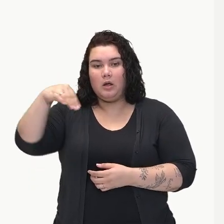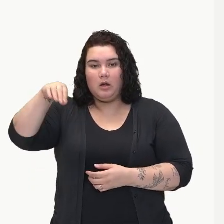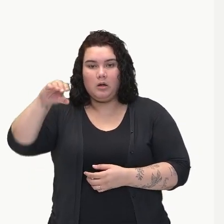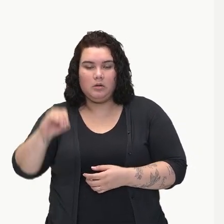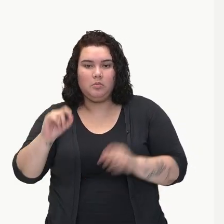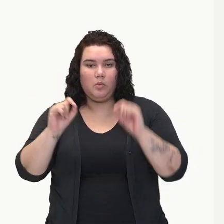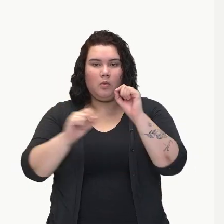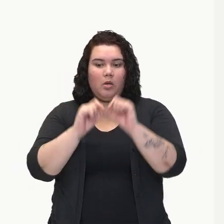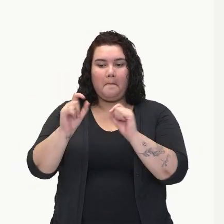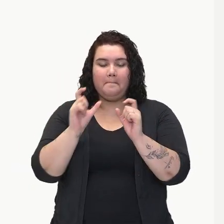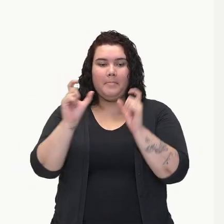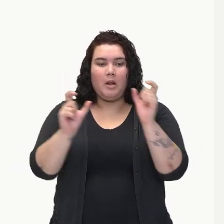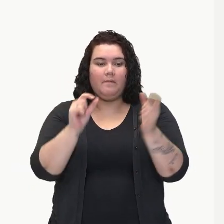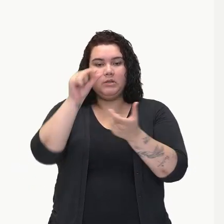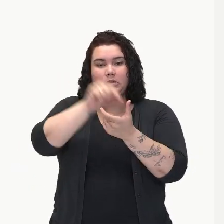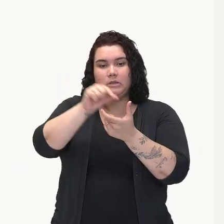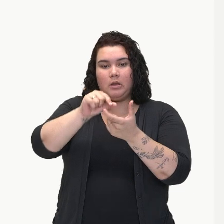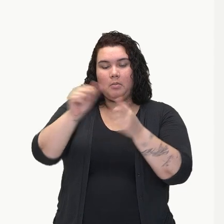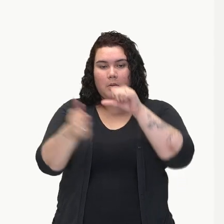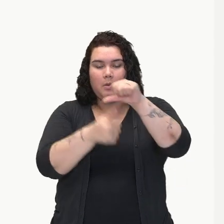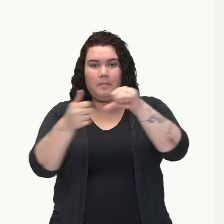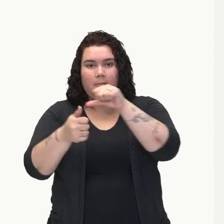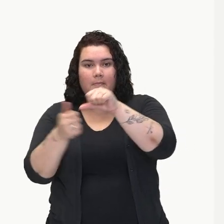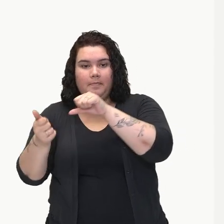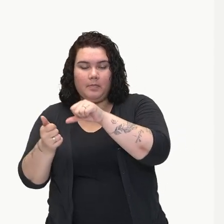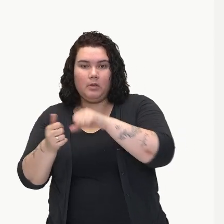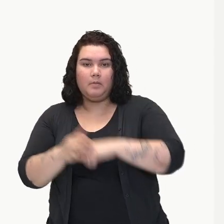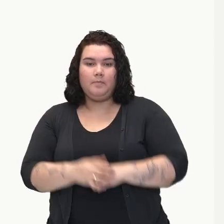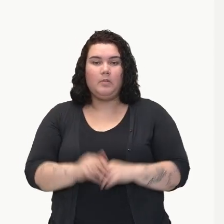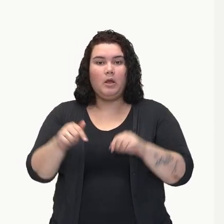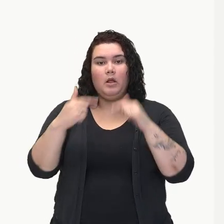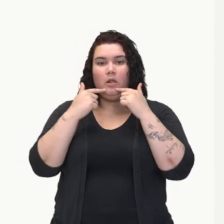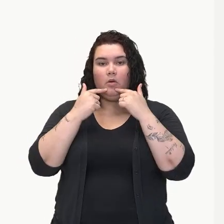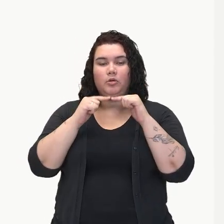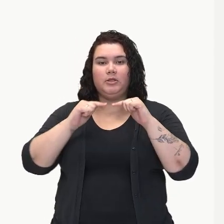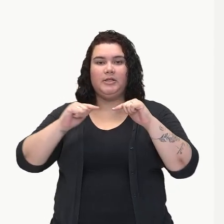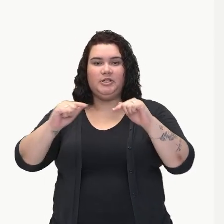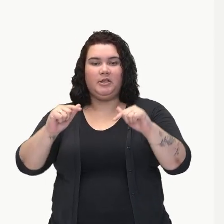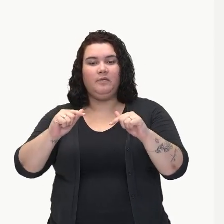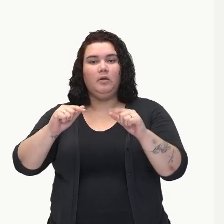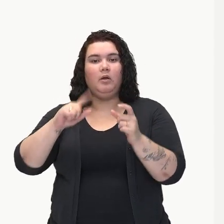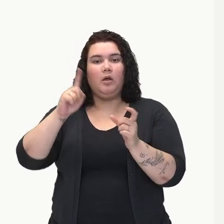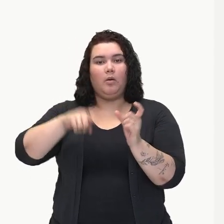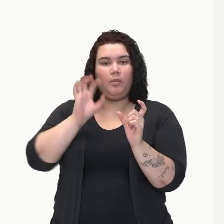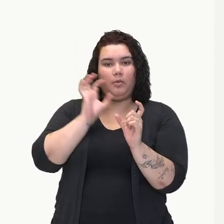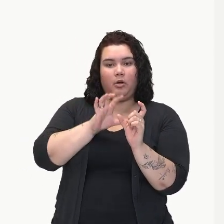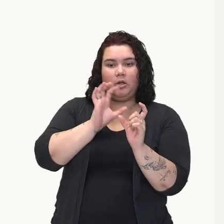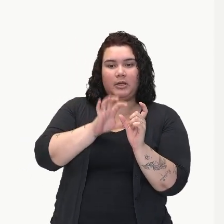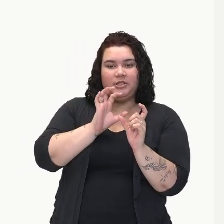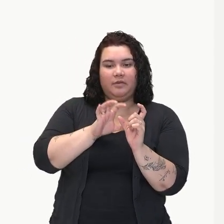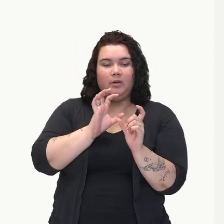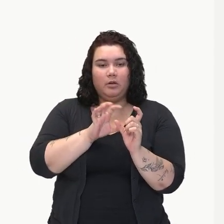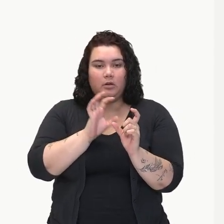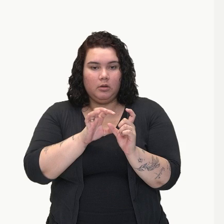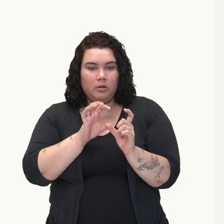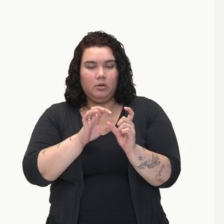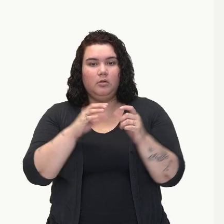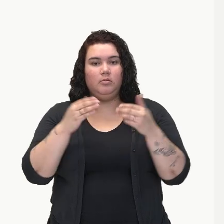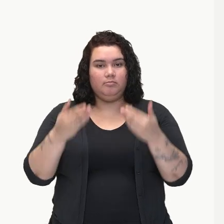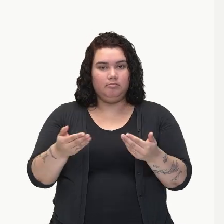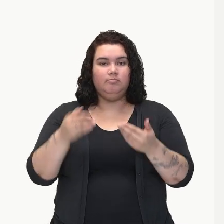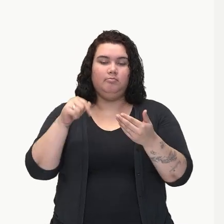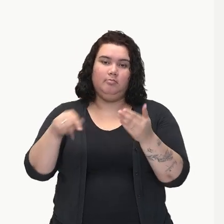dando um ritmo para o poema. Essa linguagem ela é conotativa, o que significa que eu vou brincar com as palavras e